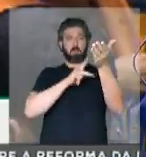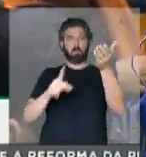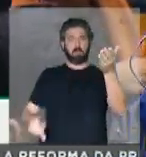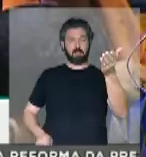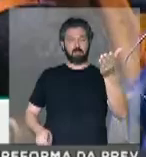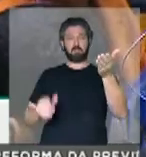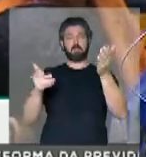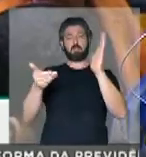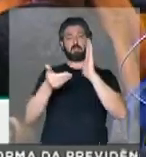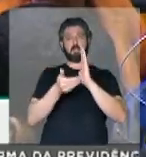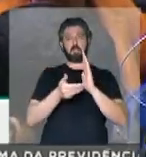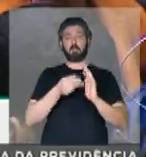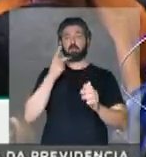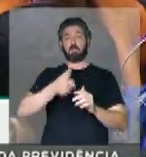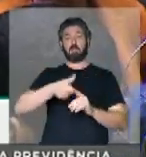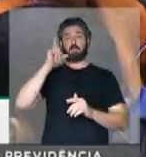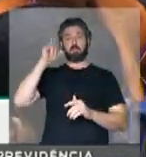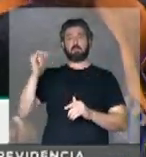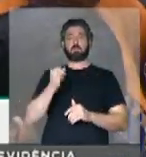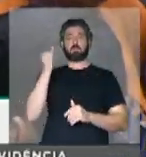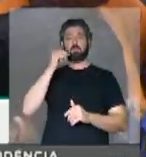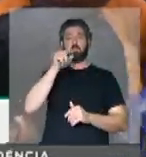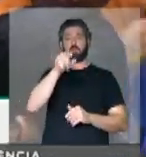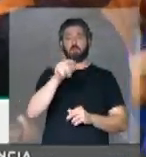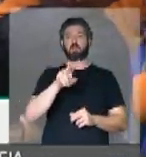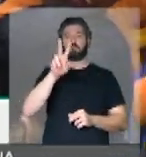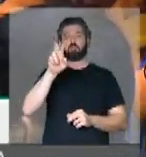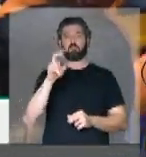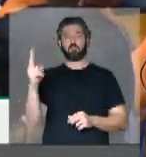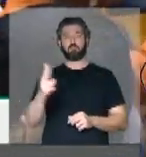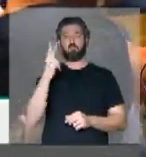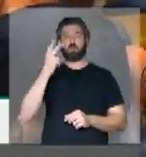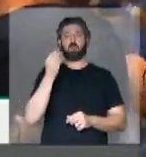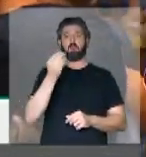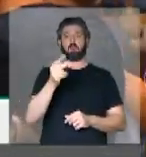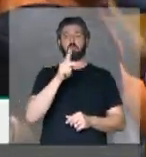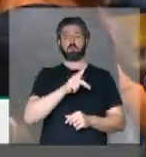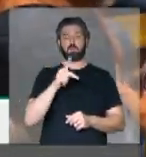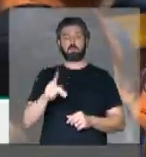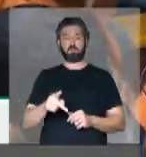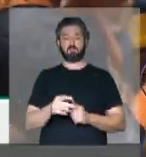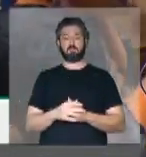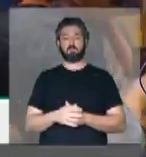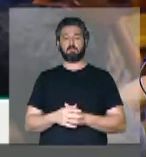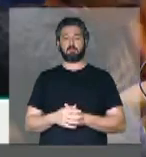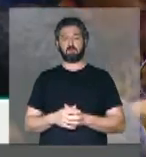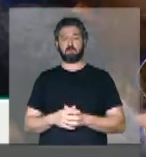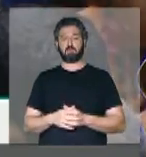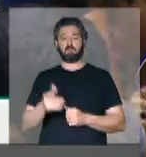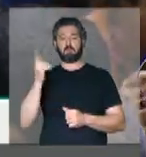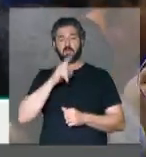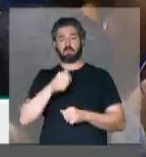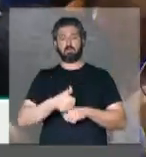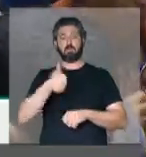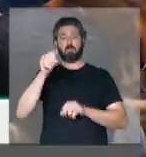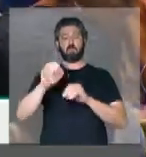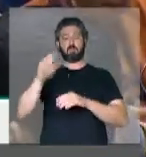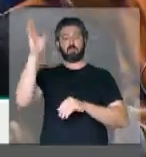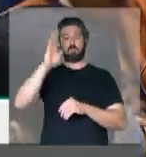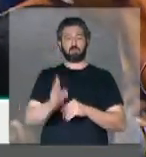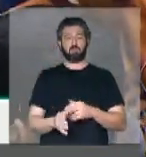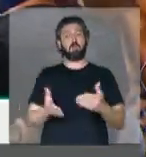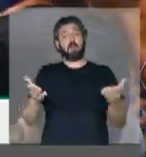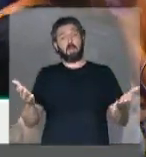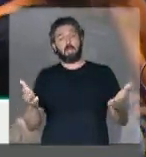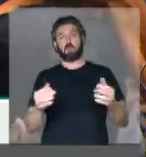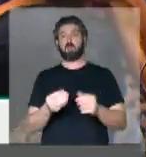casa que agora há pouco falava da importância de se valorizar os professores para melhorar a educação no brasil essa